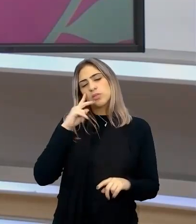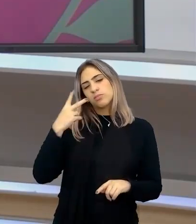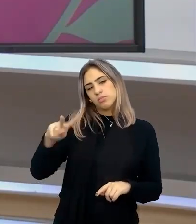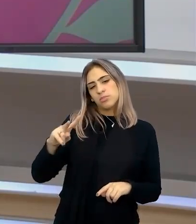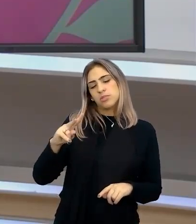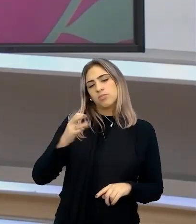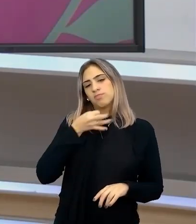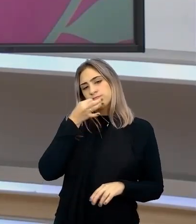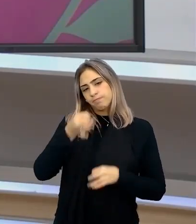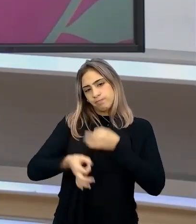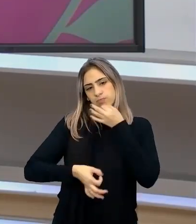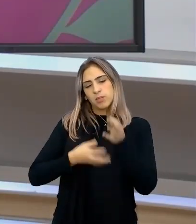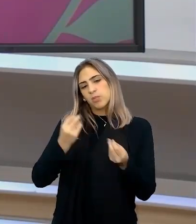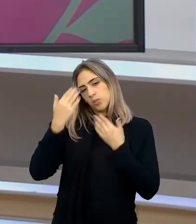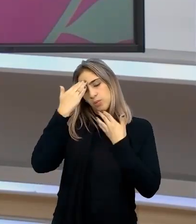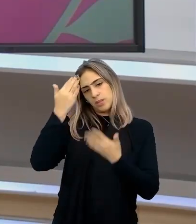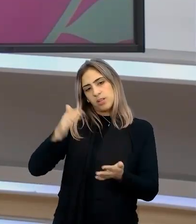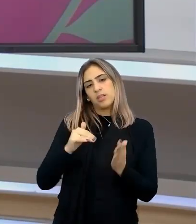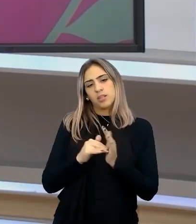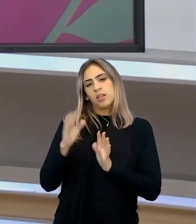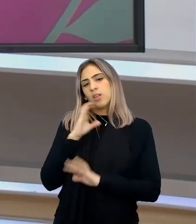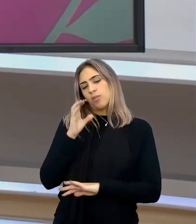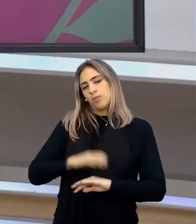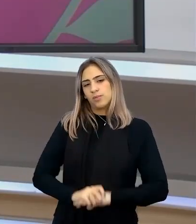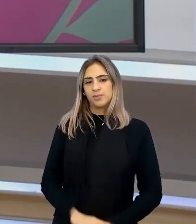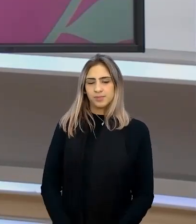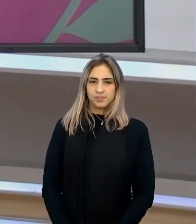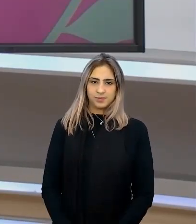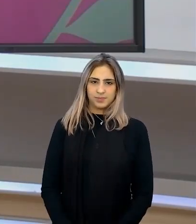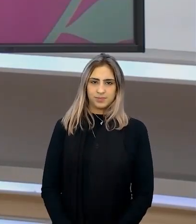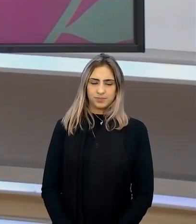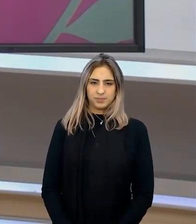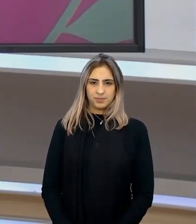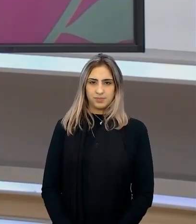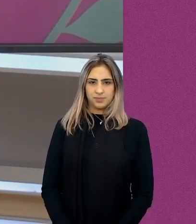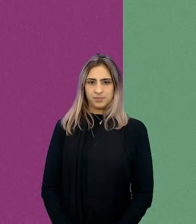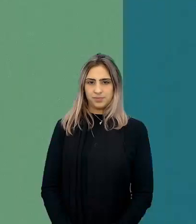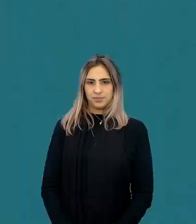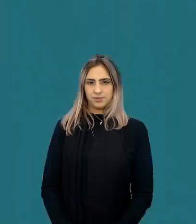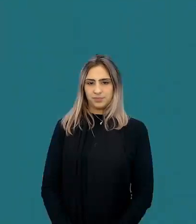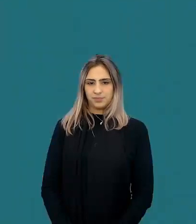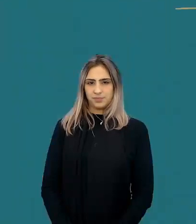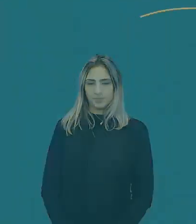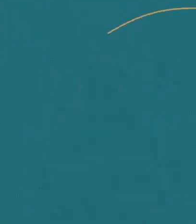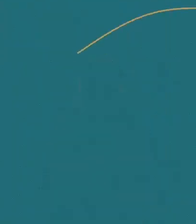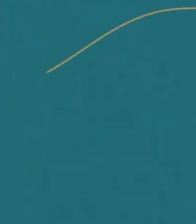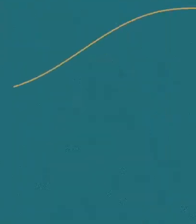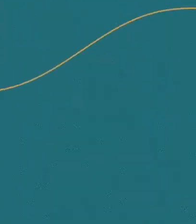questionamentos. Muito obrigada e até mais!